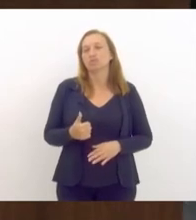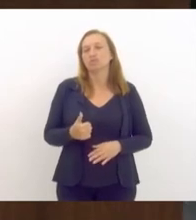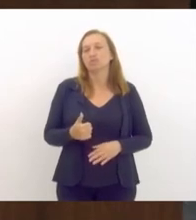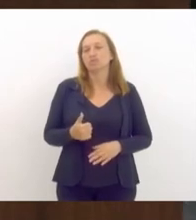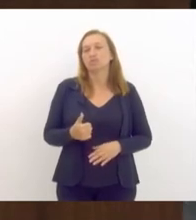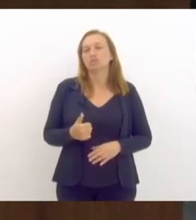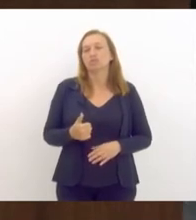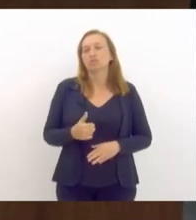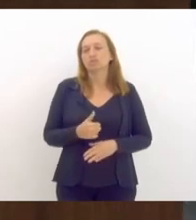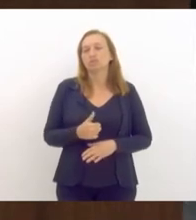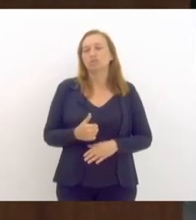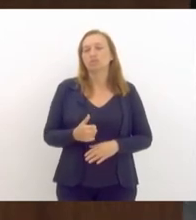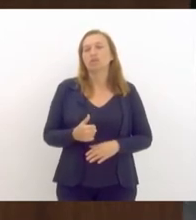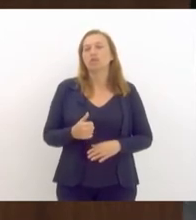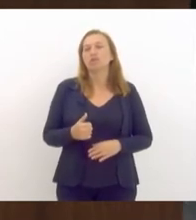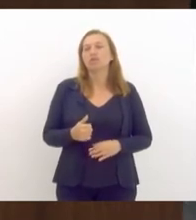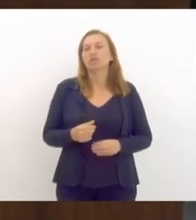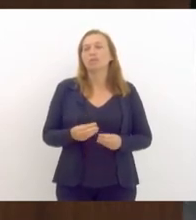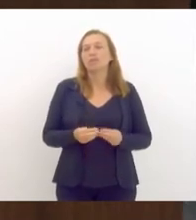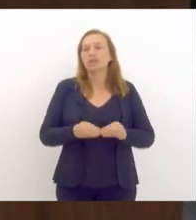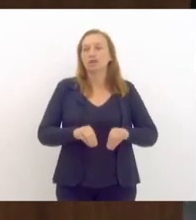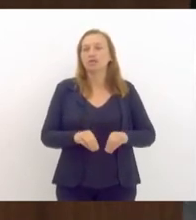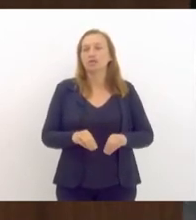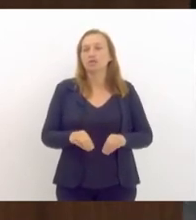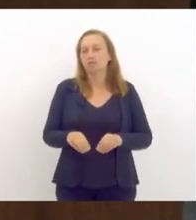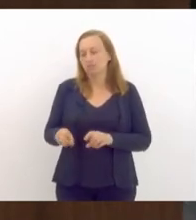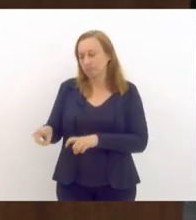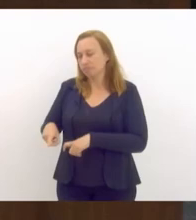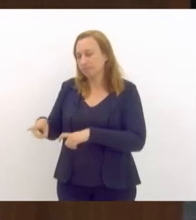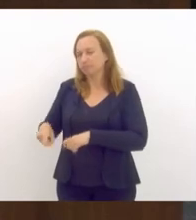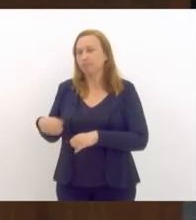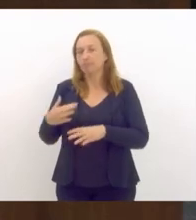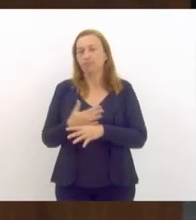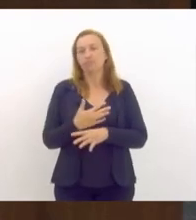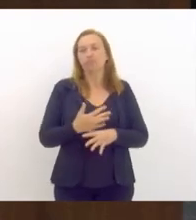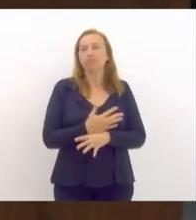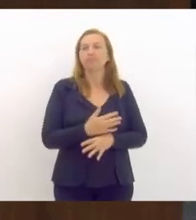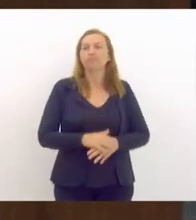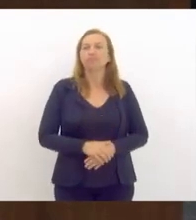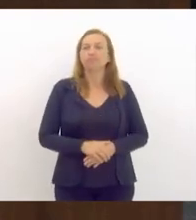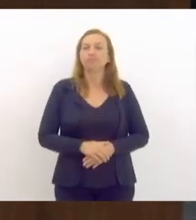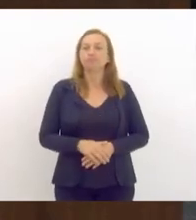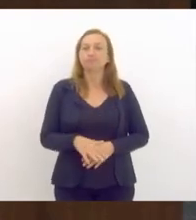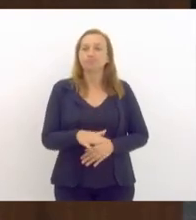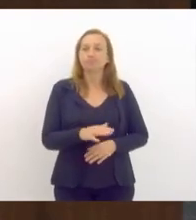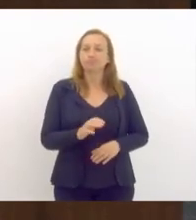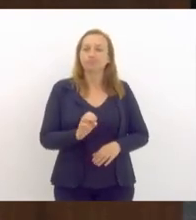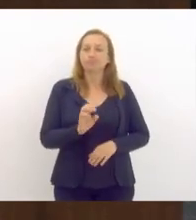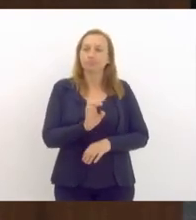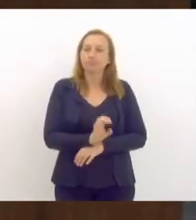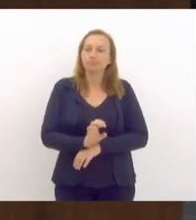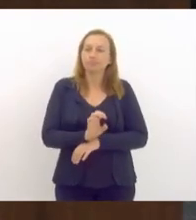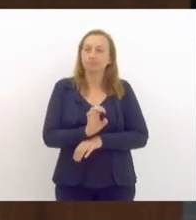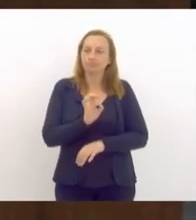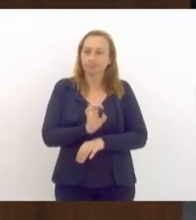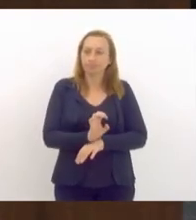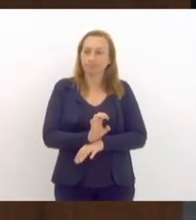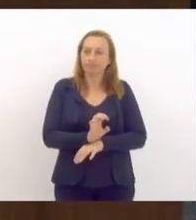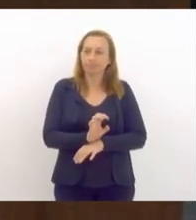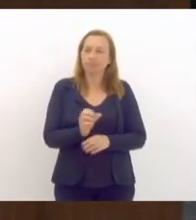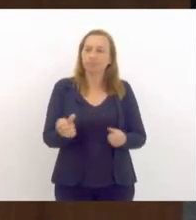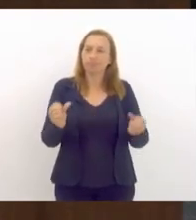diz Presidente atinge encheu as cidades do interior a rede estadual caminha para um sucateamento